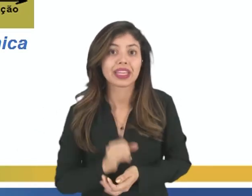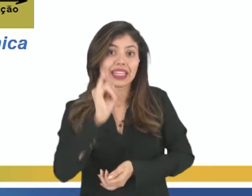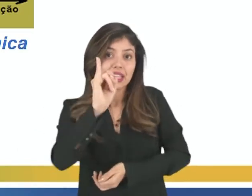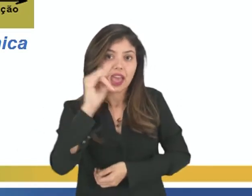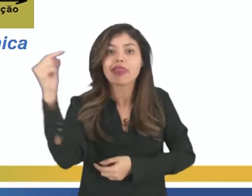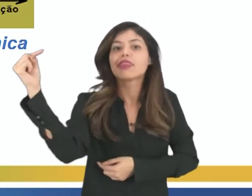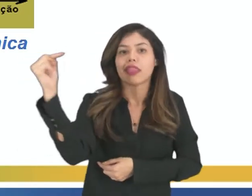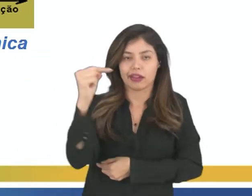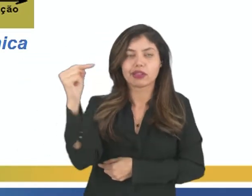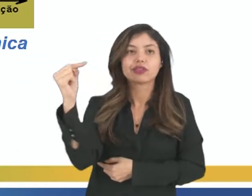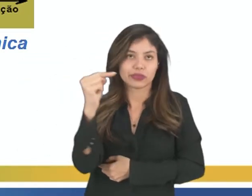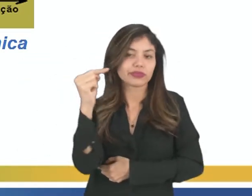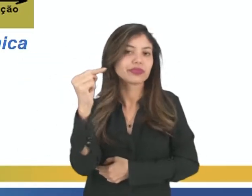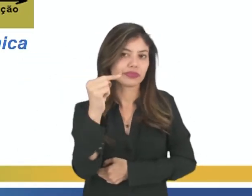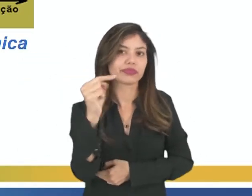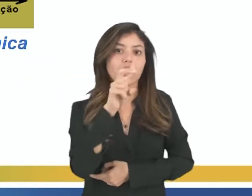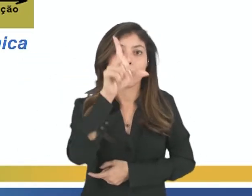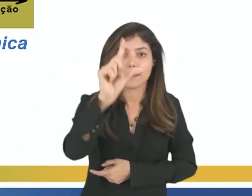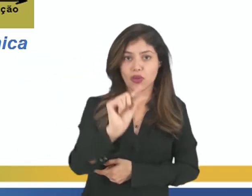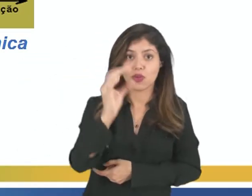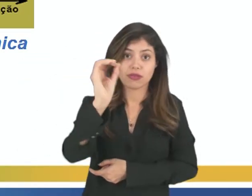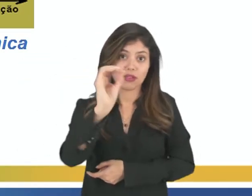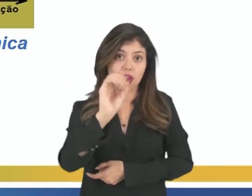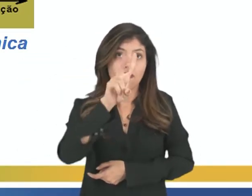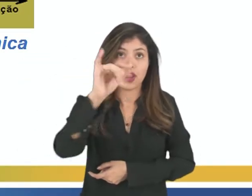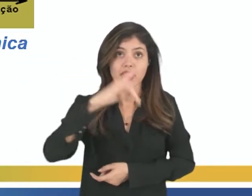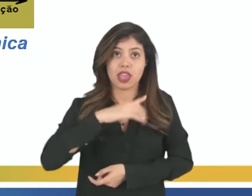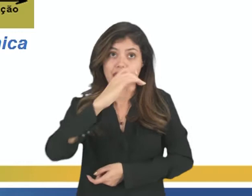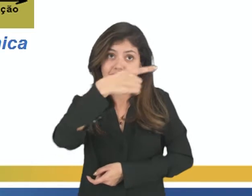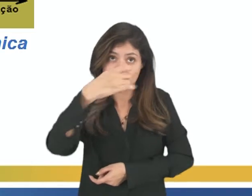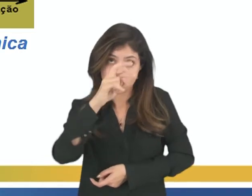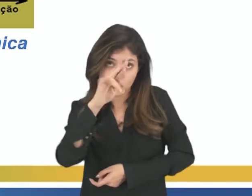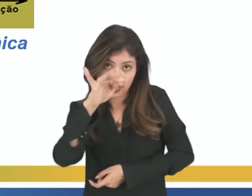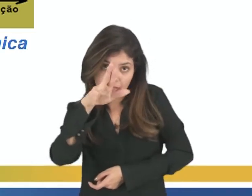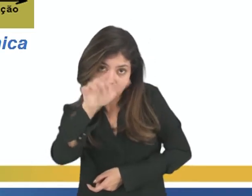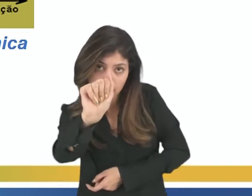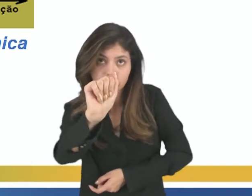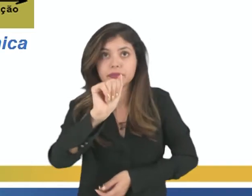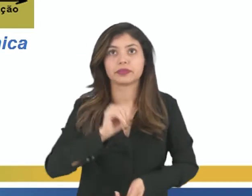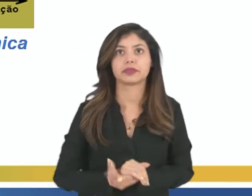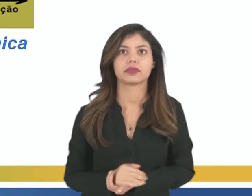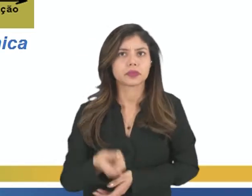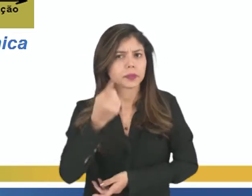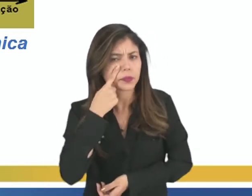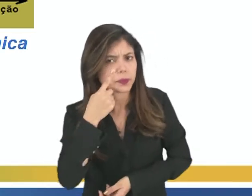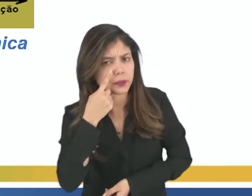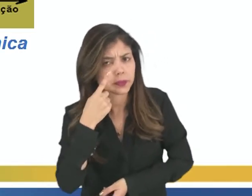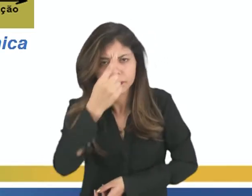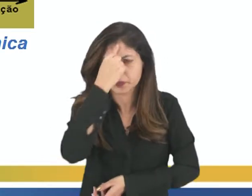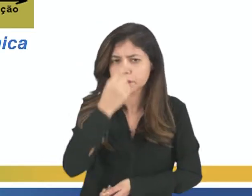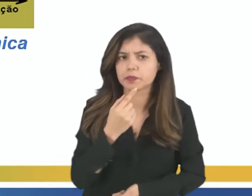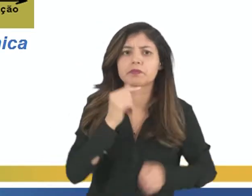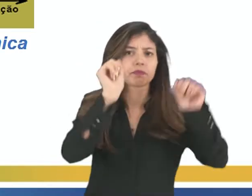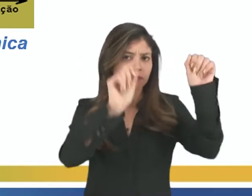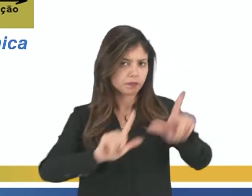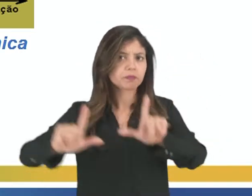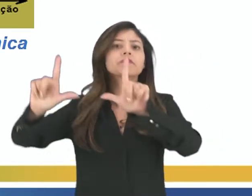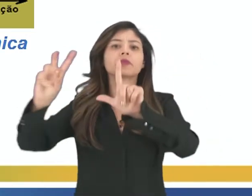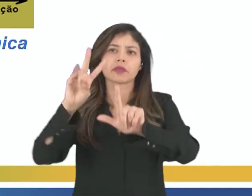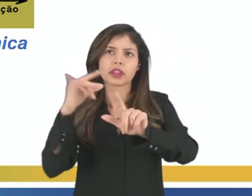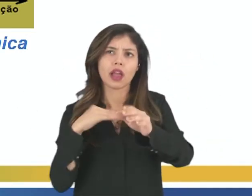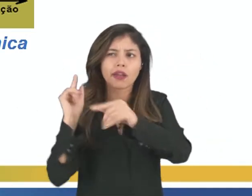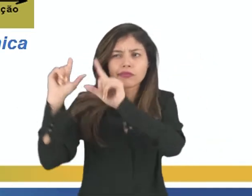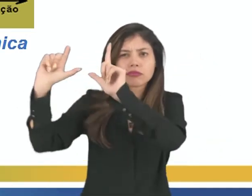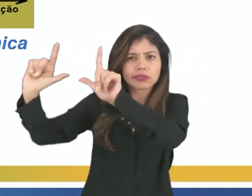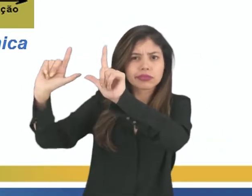for negativo, for menor que zero, nós teremos uma reação exotérmica. Então observe aí na imagem, você vai ter ali no cantinho